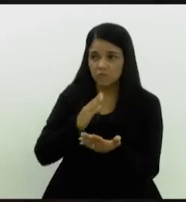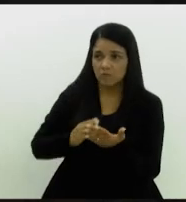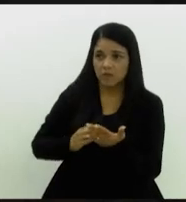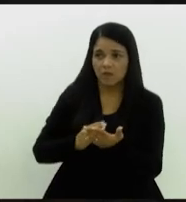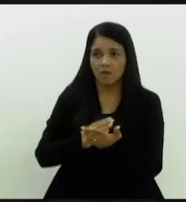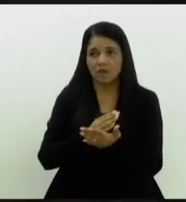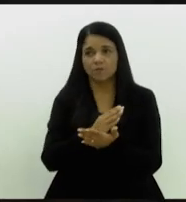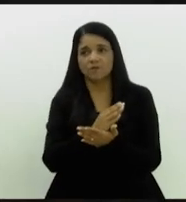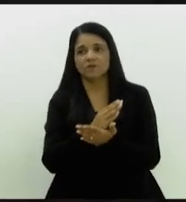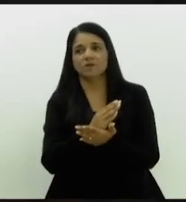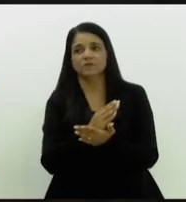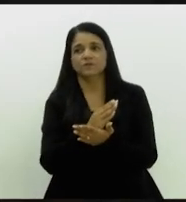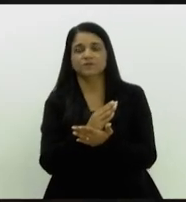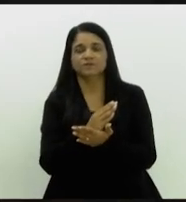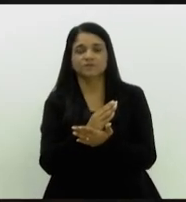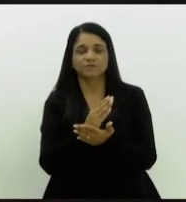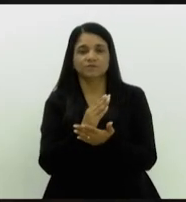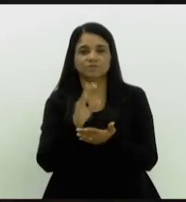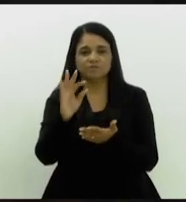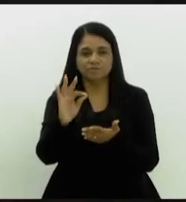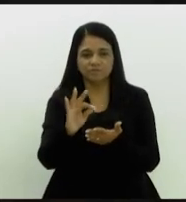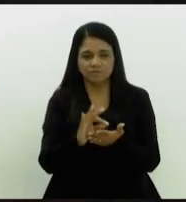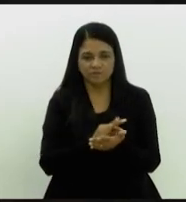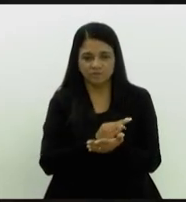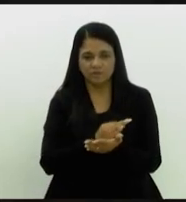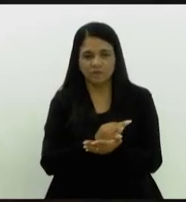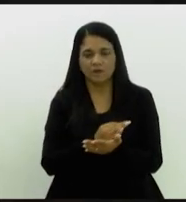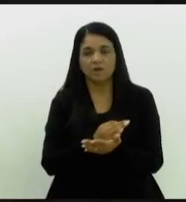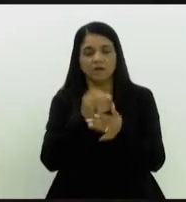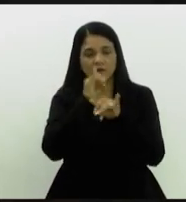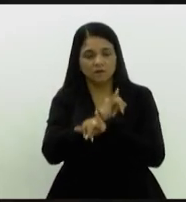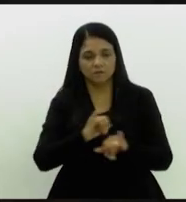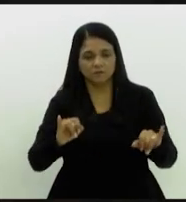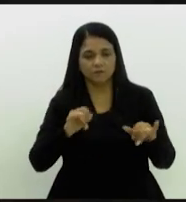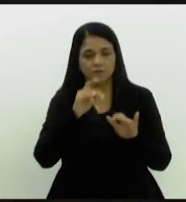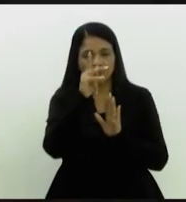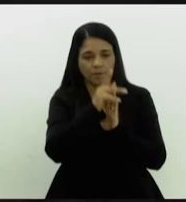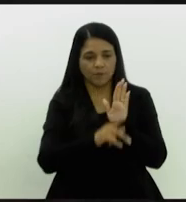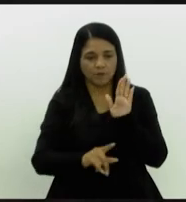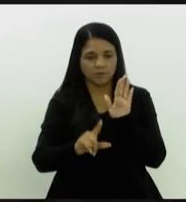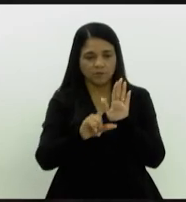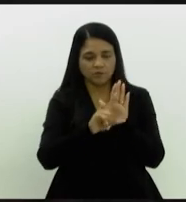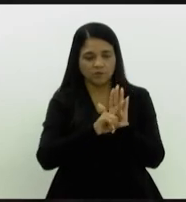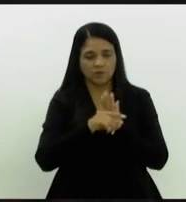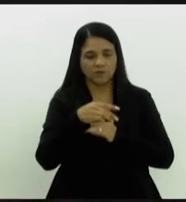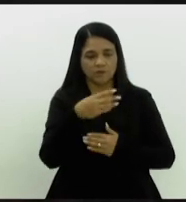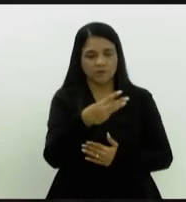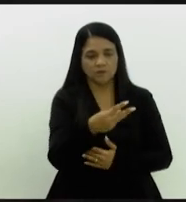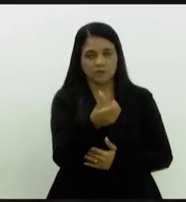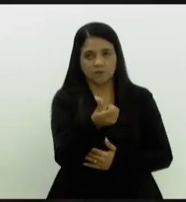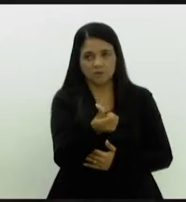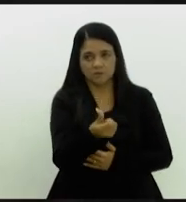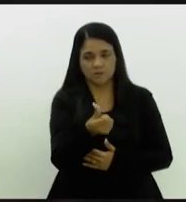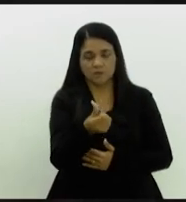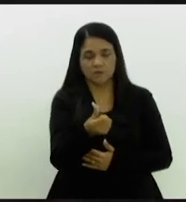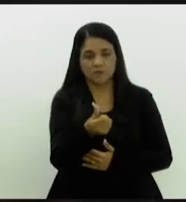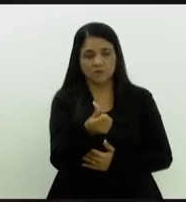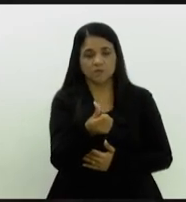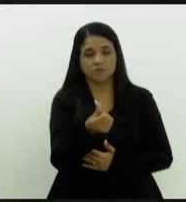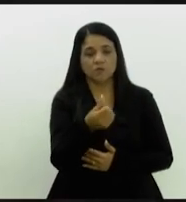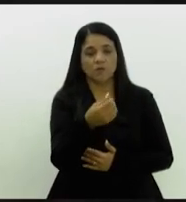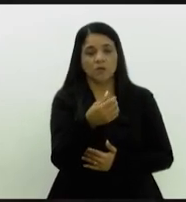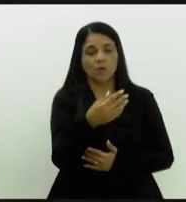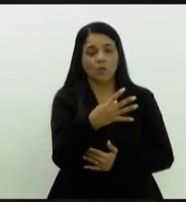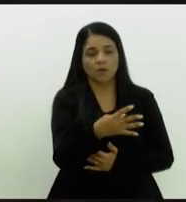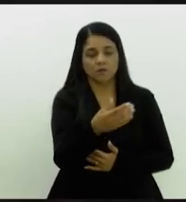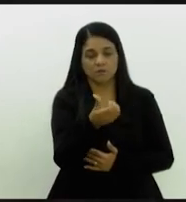estão. Aprovado, vai autógrafo. Anuncio Projeto de lei, em primeira discussão,